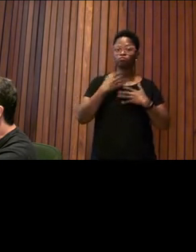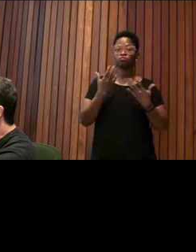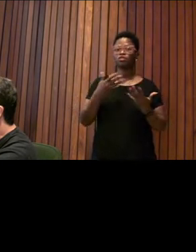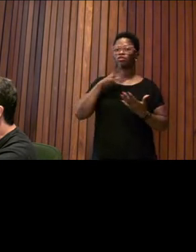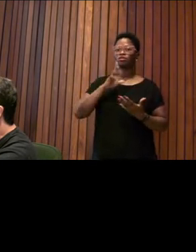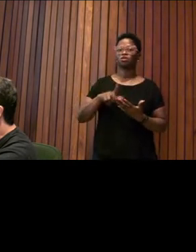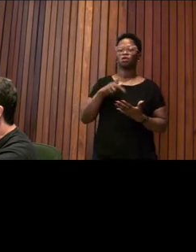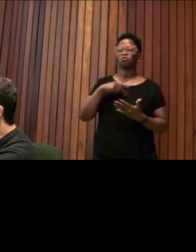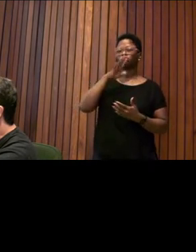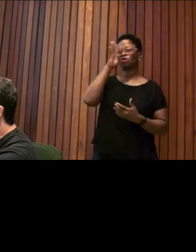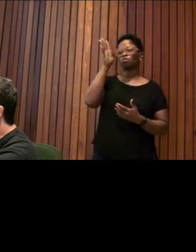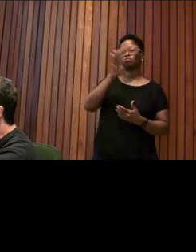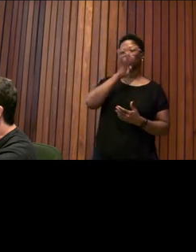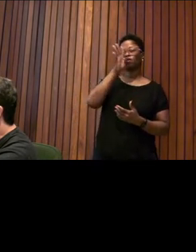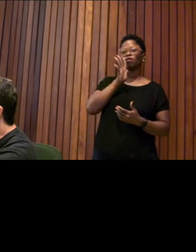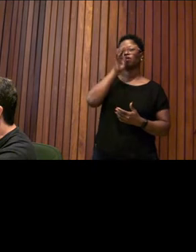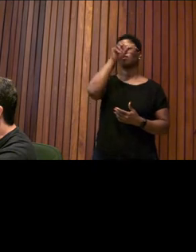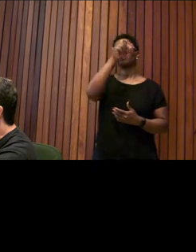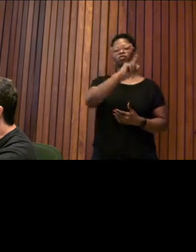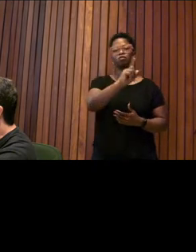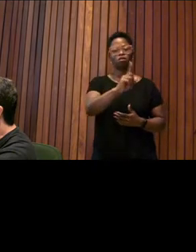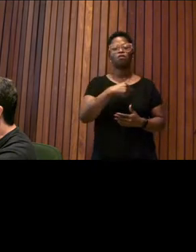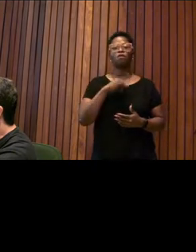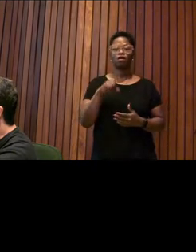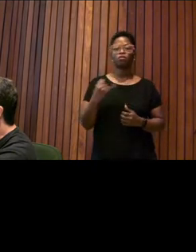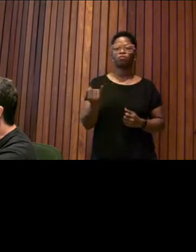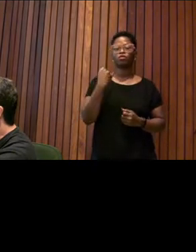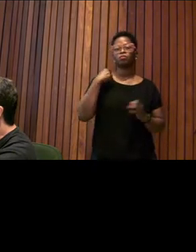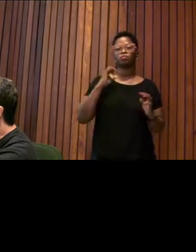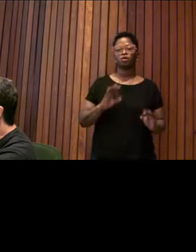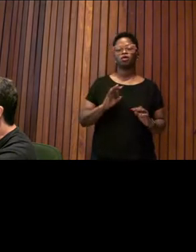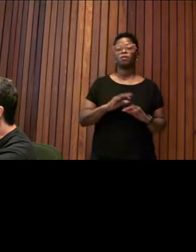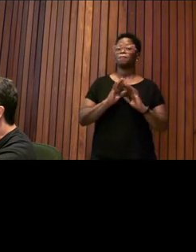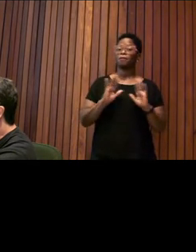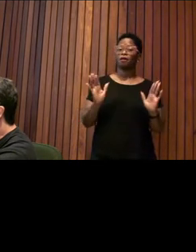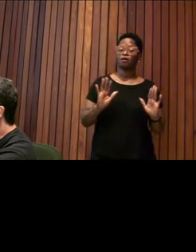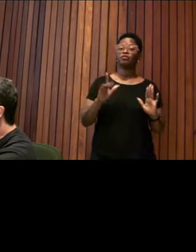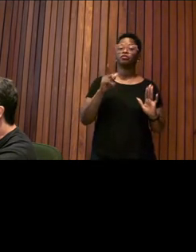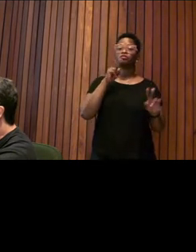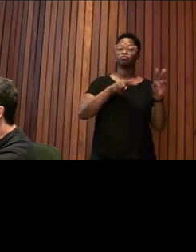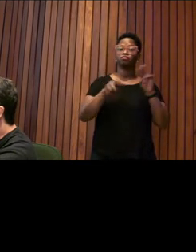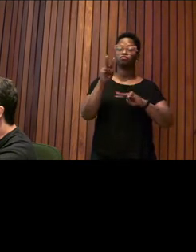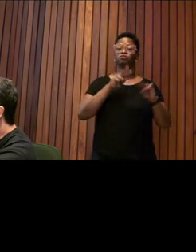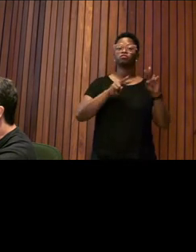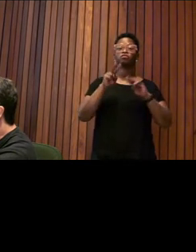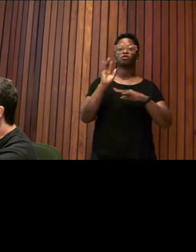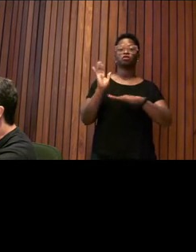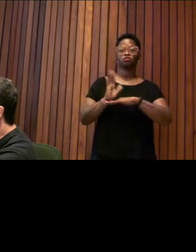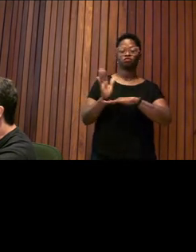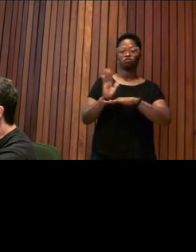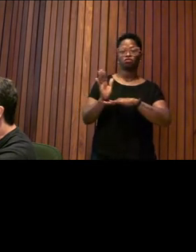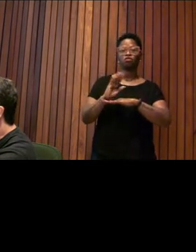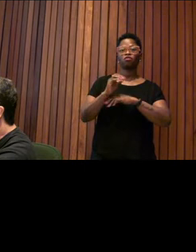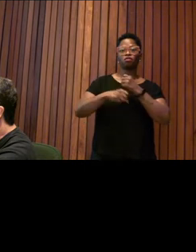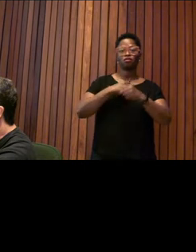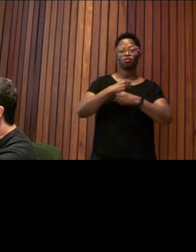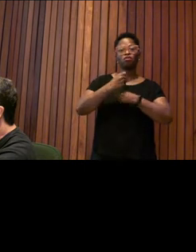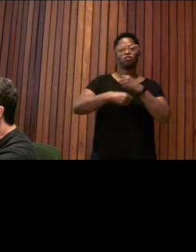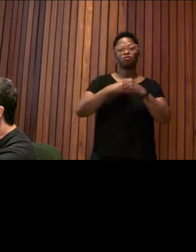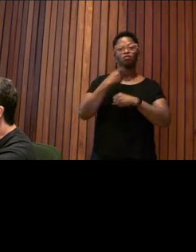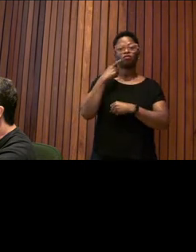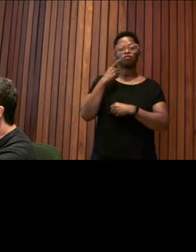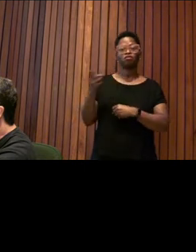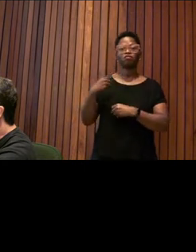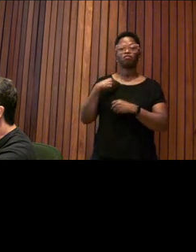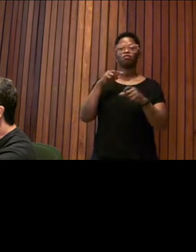era uma coisa casual que estava acontecendo, era mesmo importante, mas assistir esses filmes, esses anos depois, essa visão